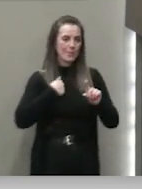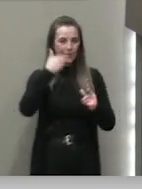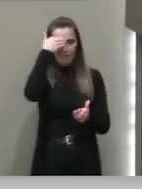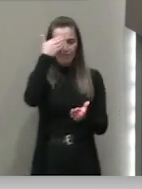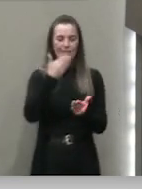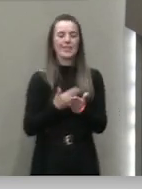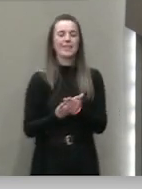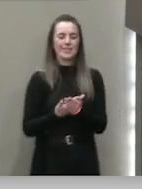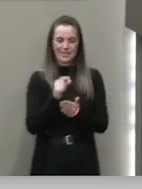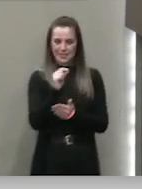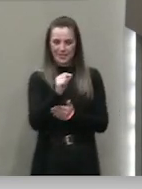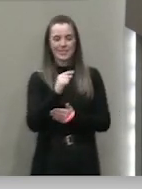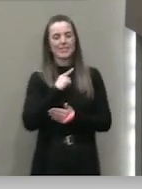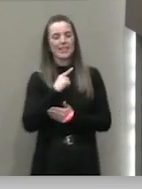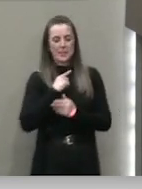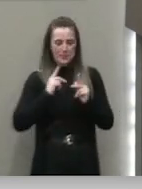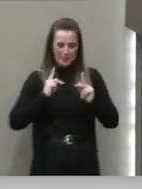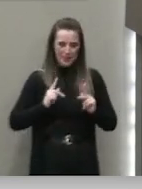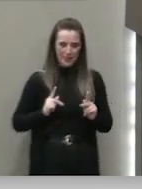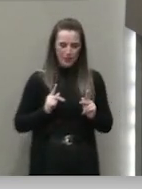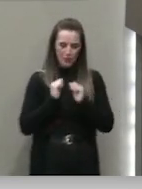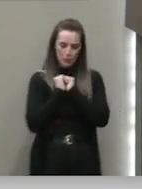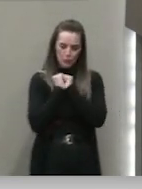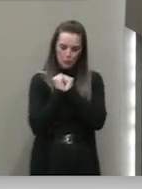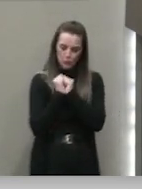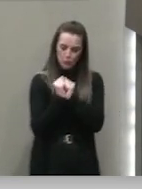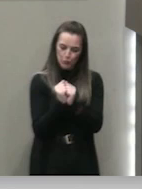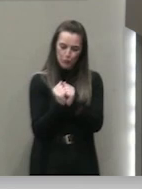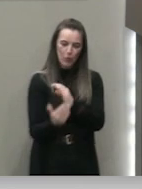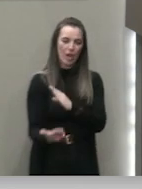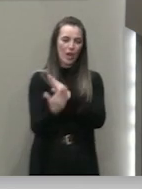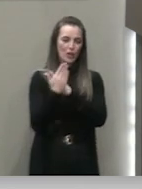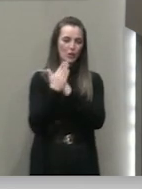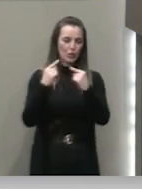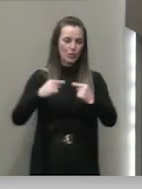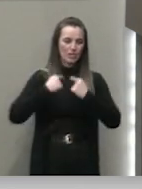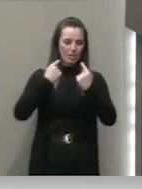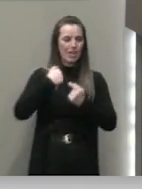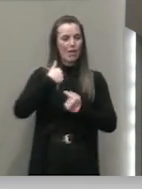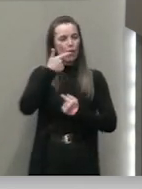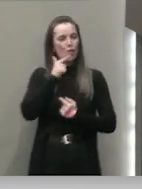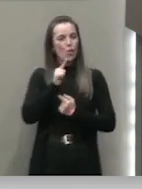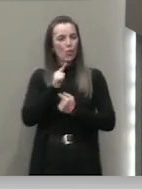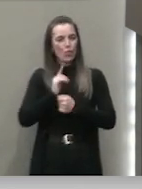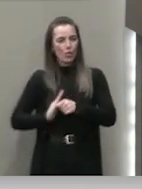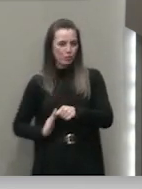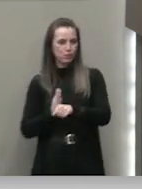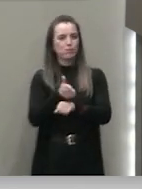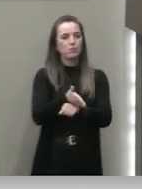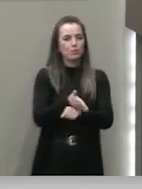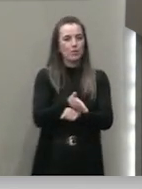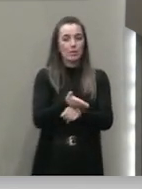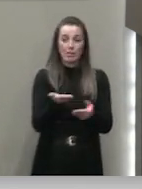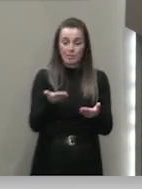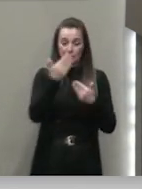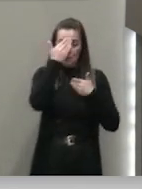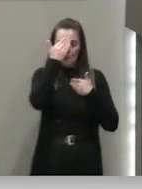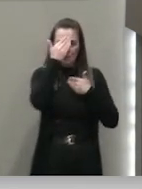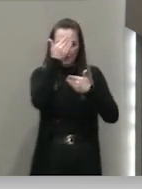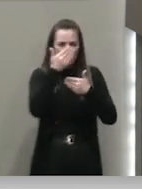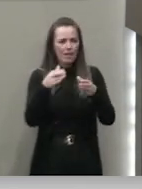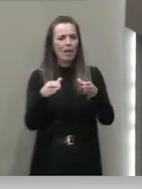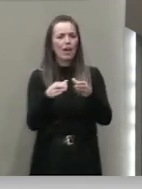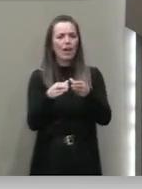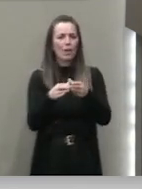que caminham ao meu lado, que faz com que esse desafio se torne mais fácil. Então, meu agradecimento a todo o nosso coletivo,